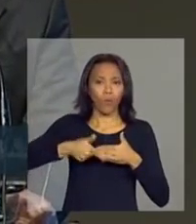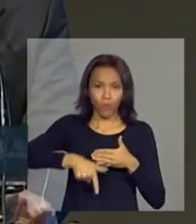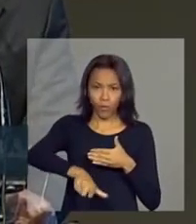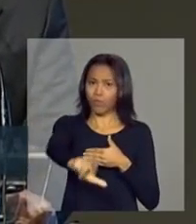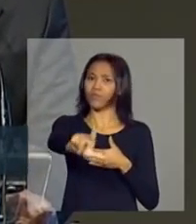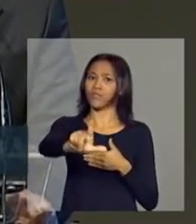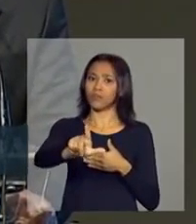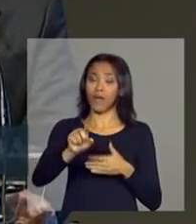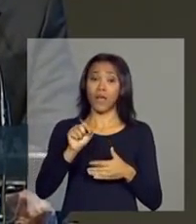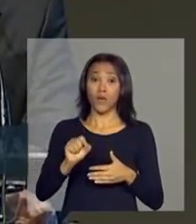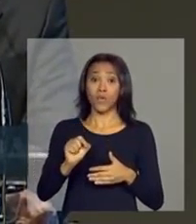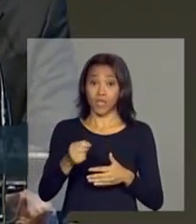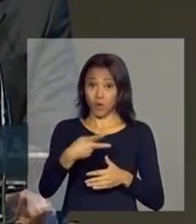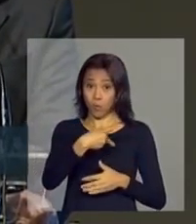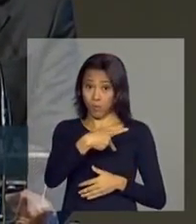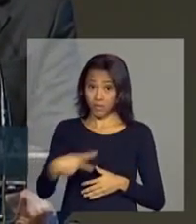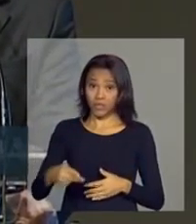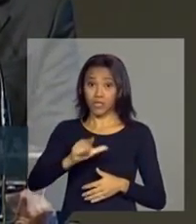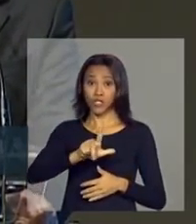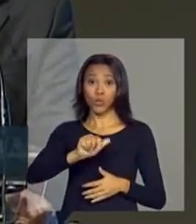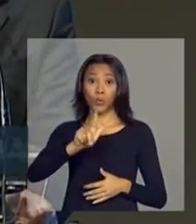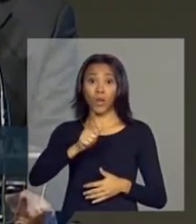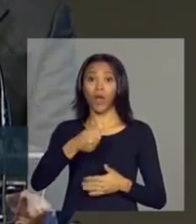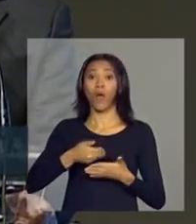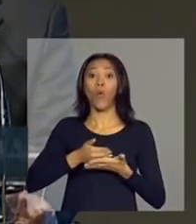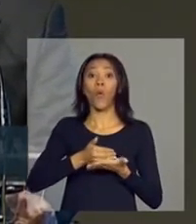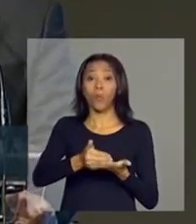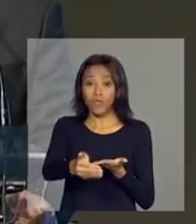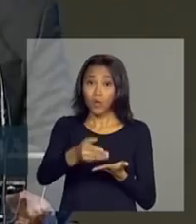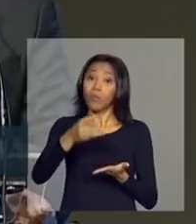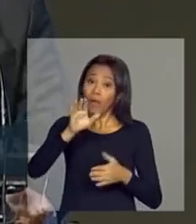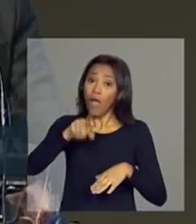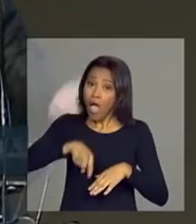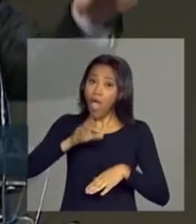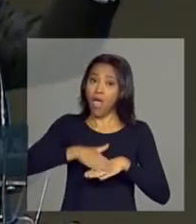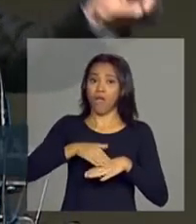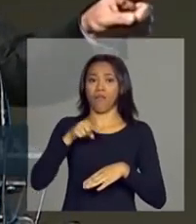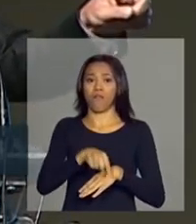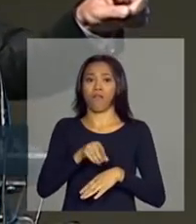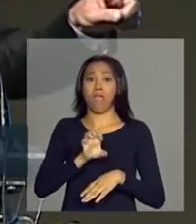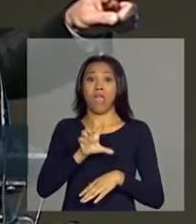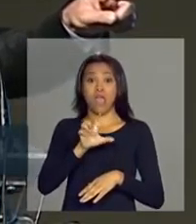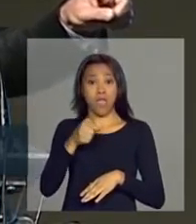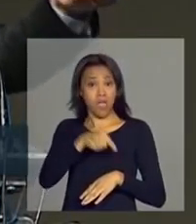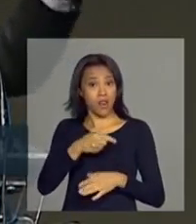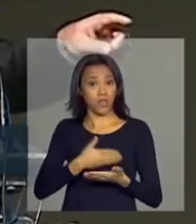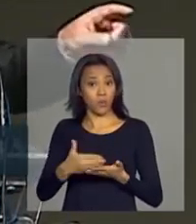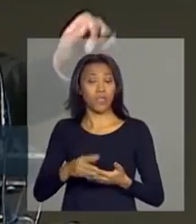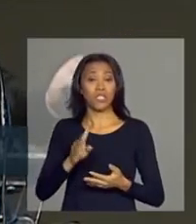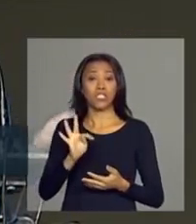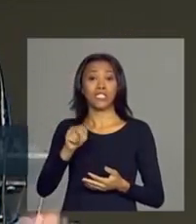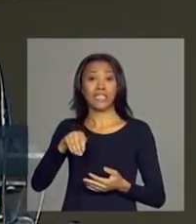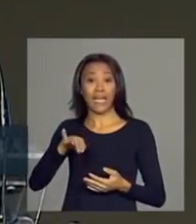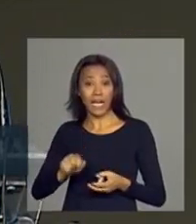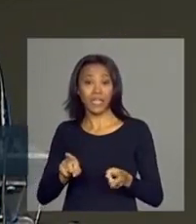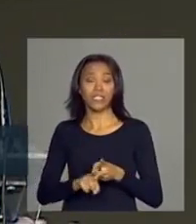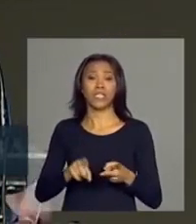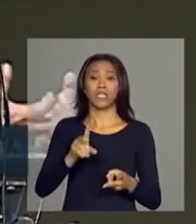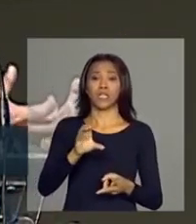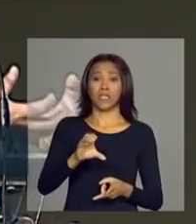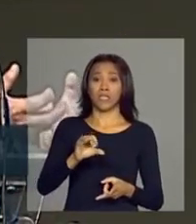as sugestões, as indicações e formatar as propostas que vão aqui ser sistematizadas, para